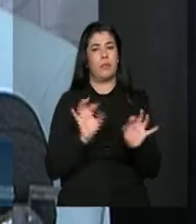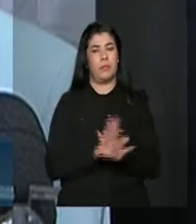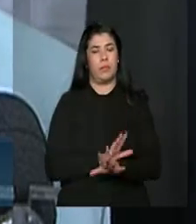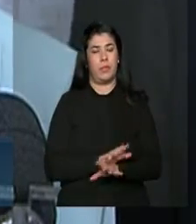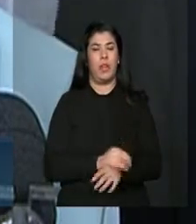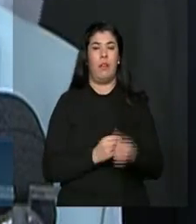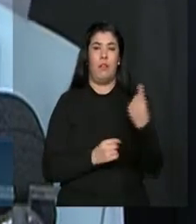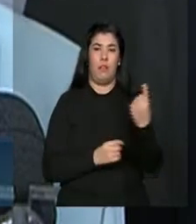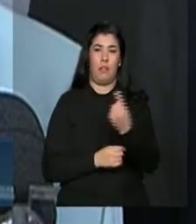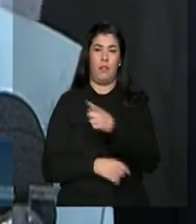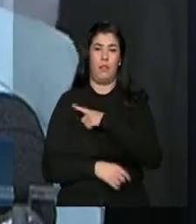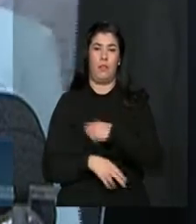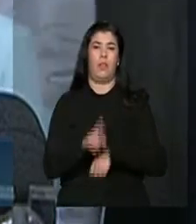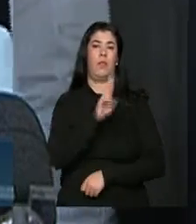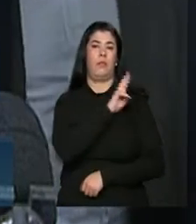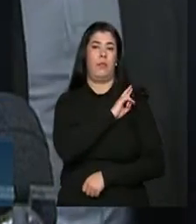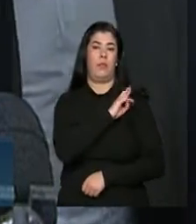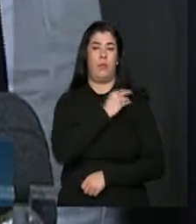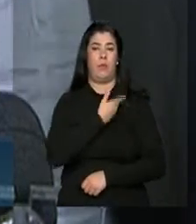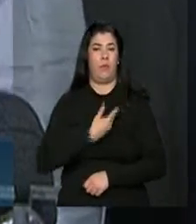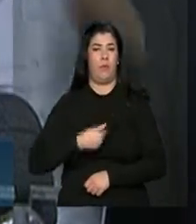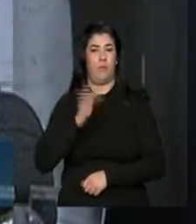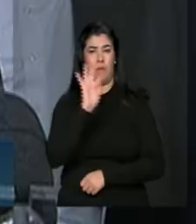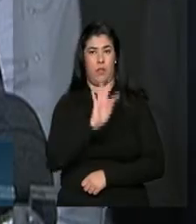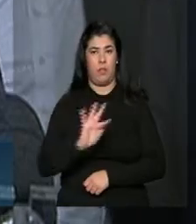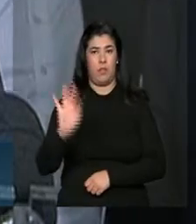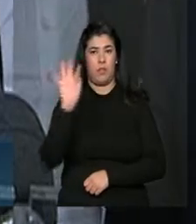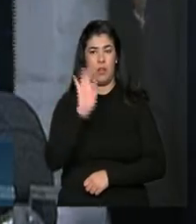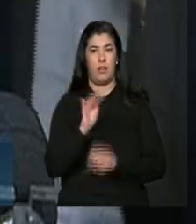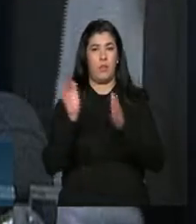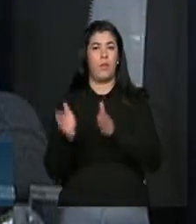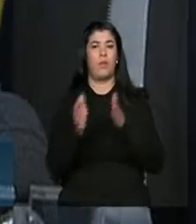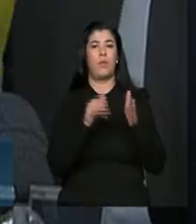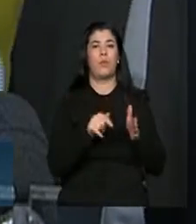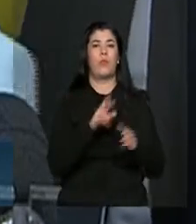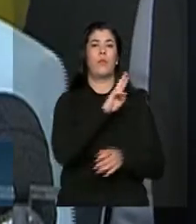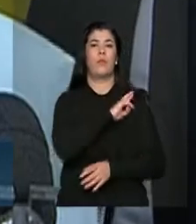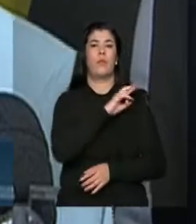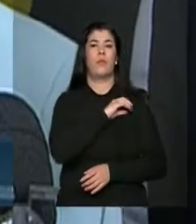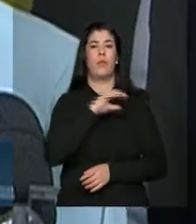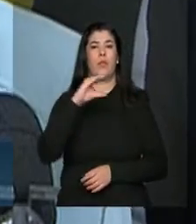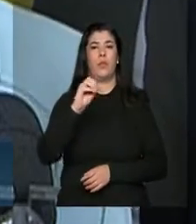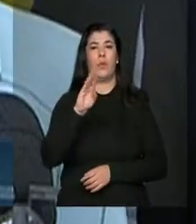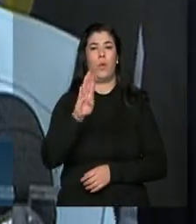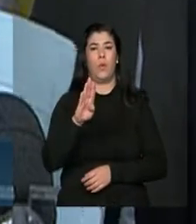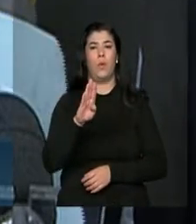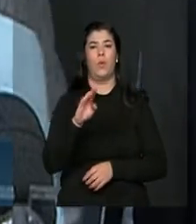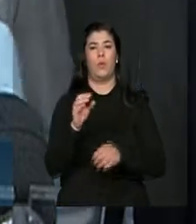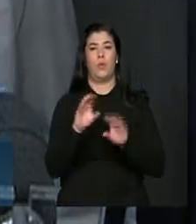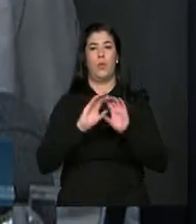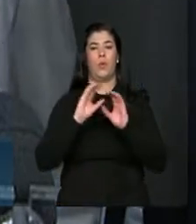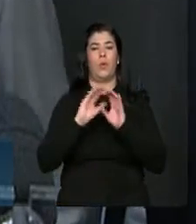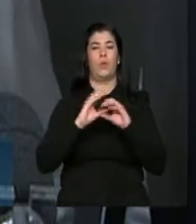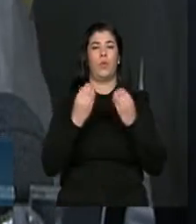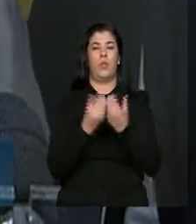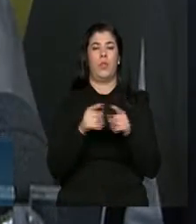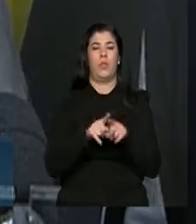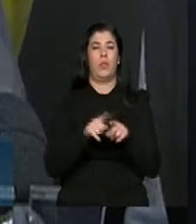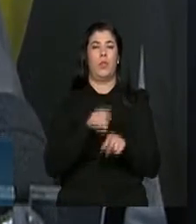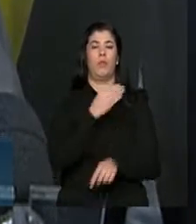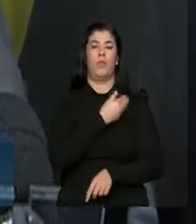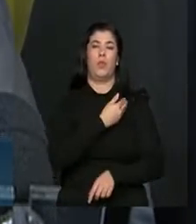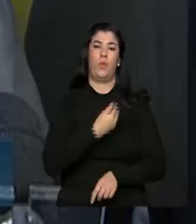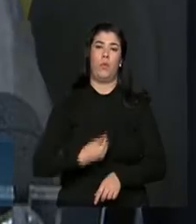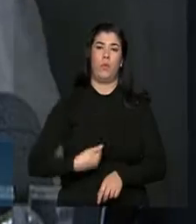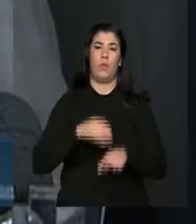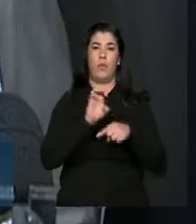a responsabilidade do governo federal, do que é a responsabilidade do COBE, do que é a responsabilidade do governo do estado e da